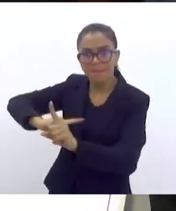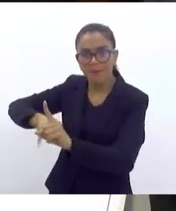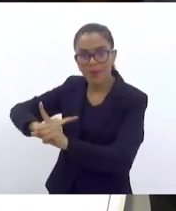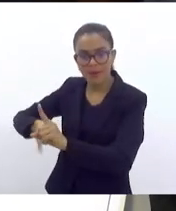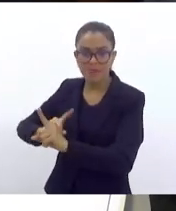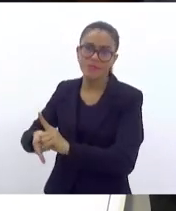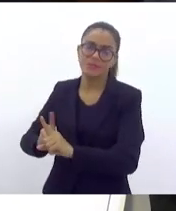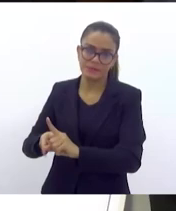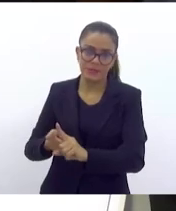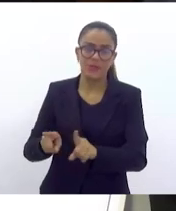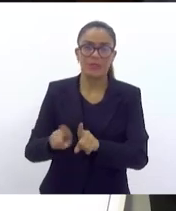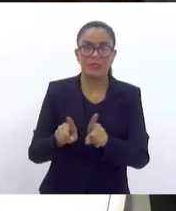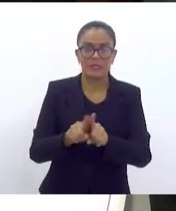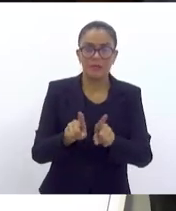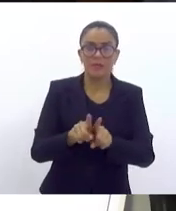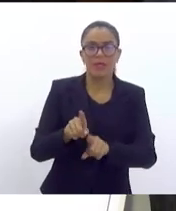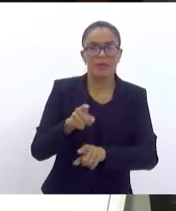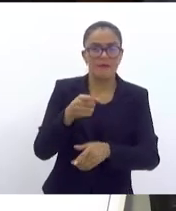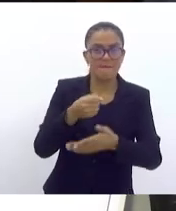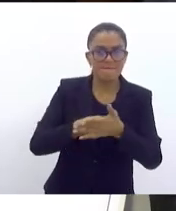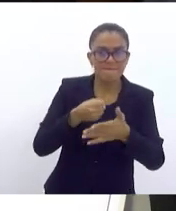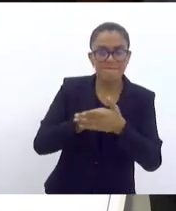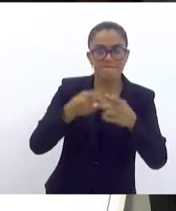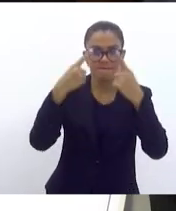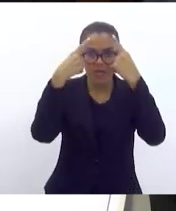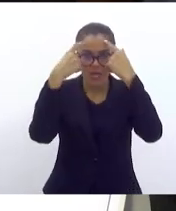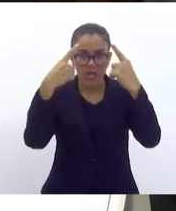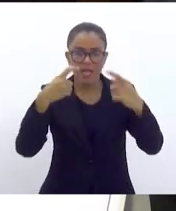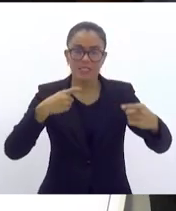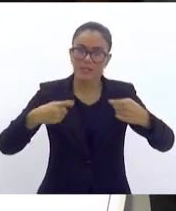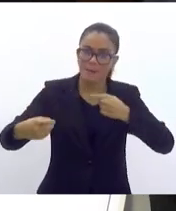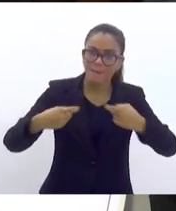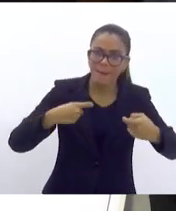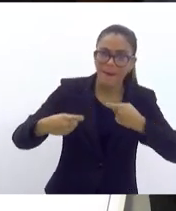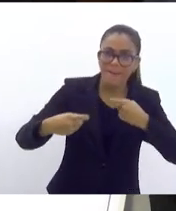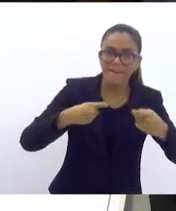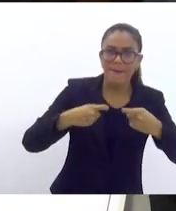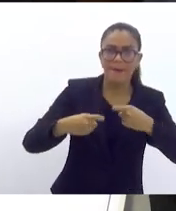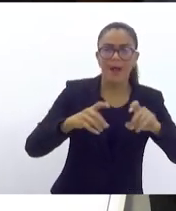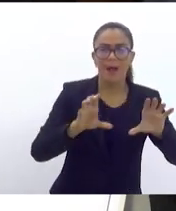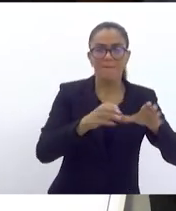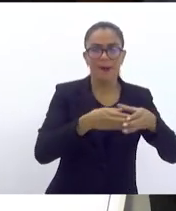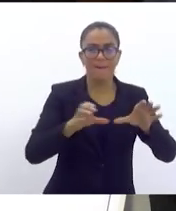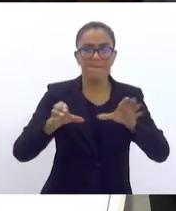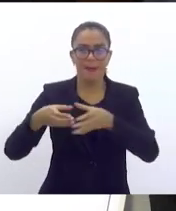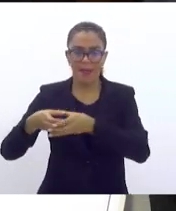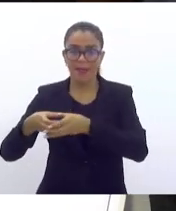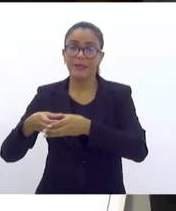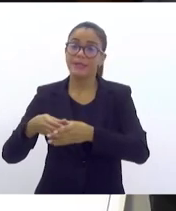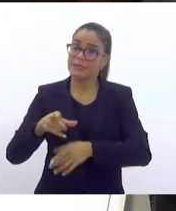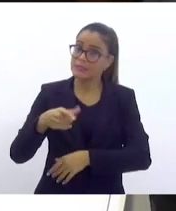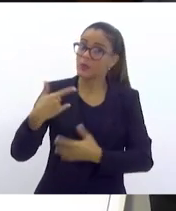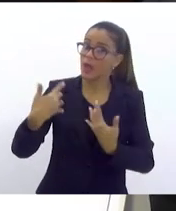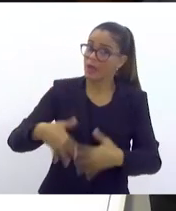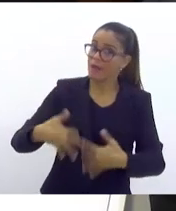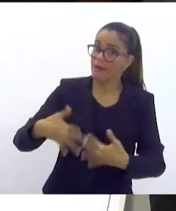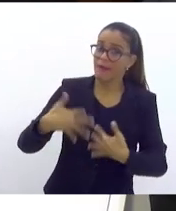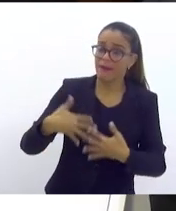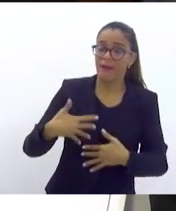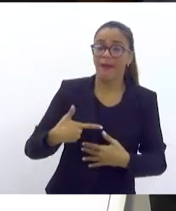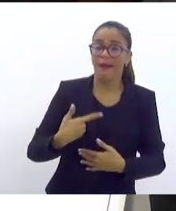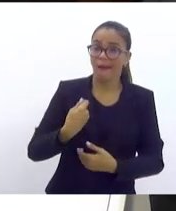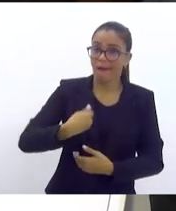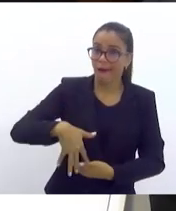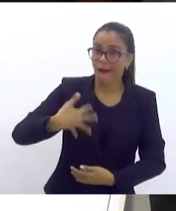todo de dobramento de violência disputa de território guerra de facções e quanto isso custa caro para segurança do da nossa cidade